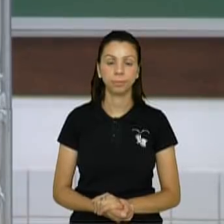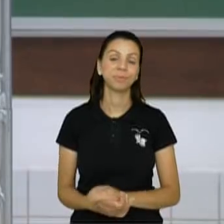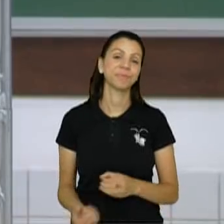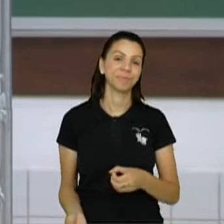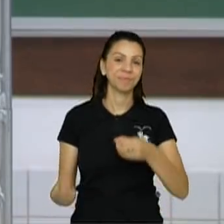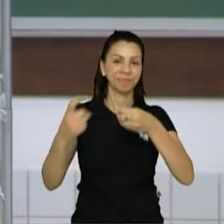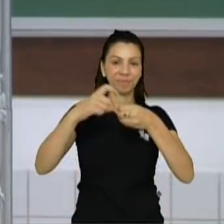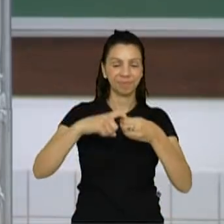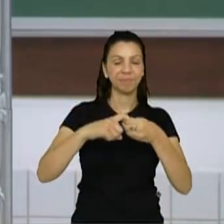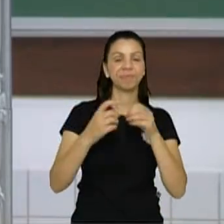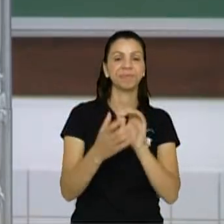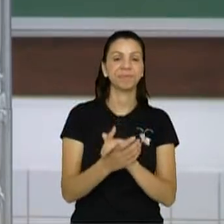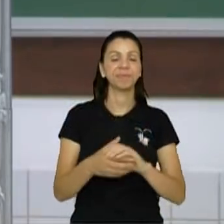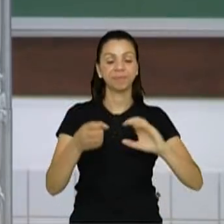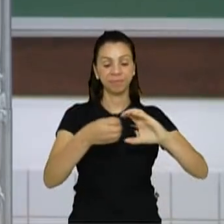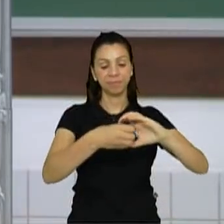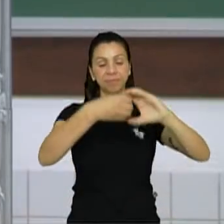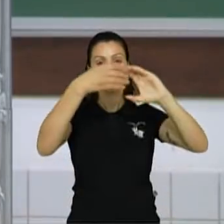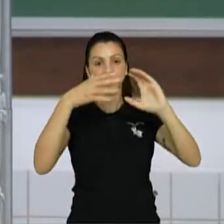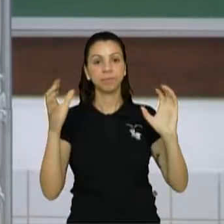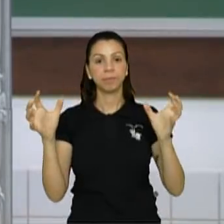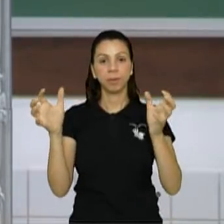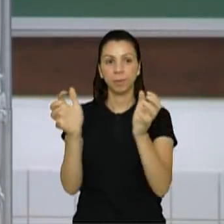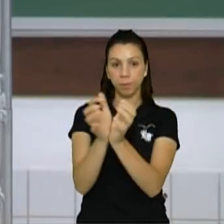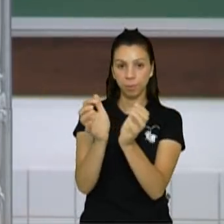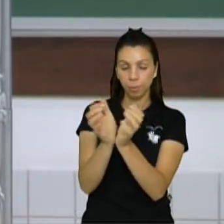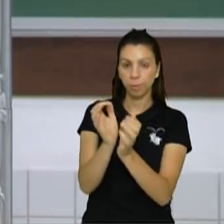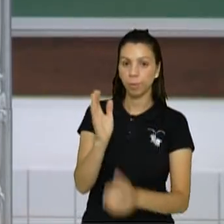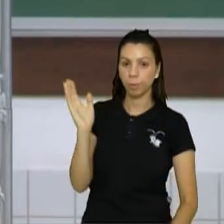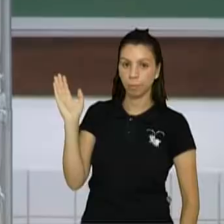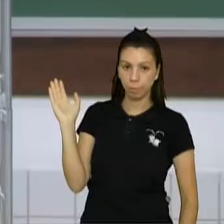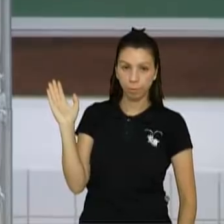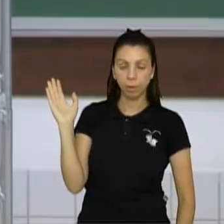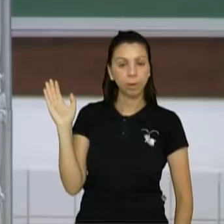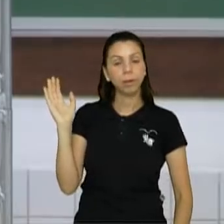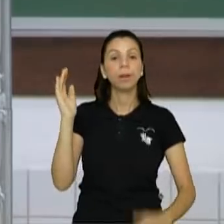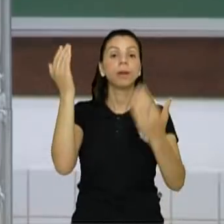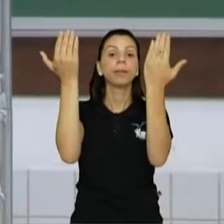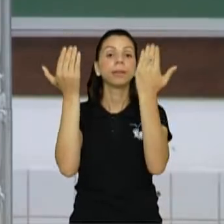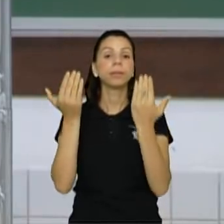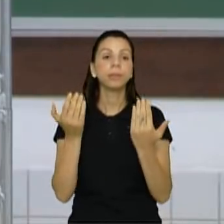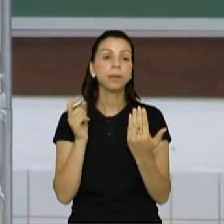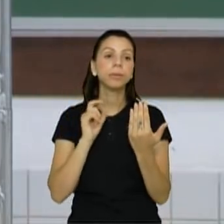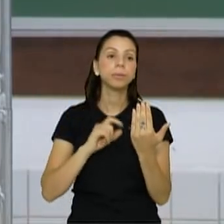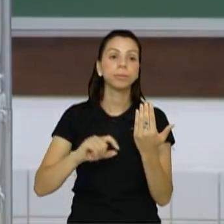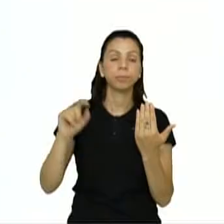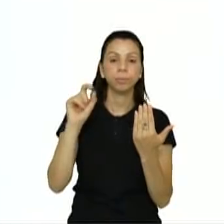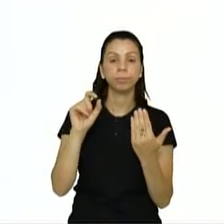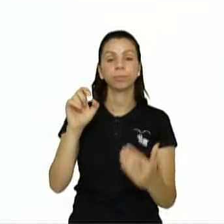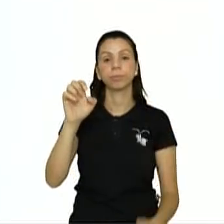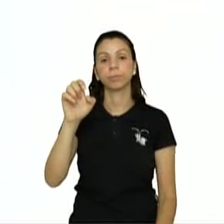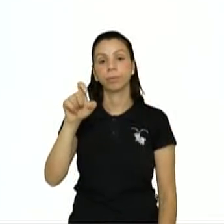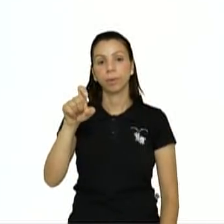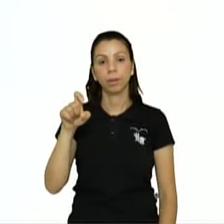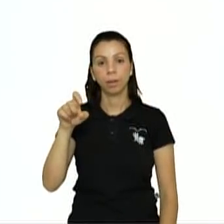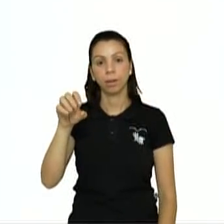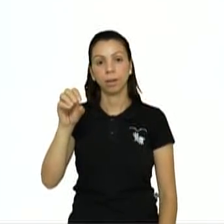Estamos de volta e a característica do grupo dos artrópodes que está sendo analisada aqui é o esqueleto externo,